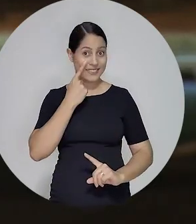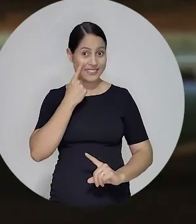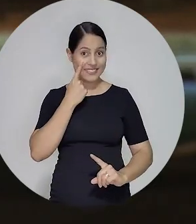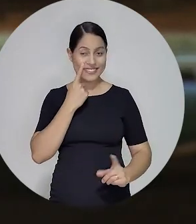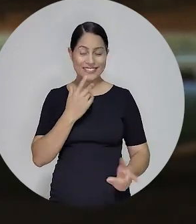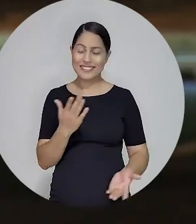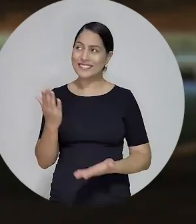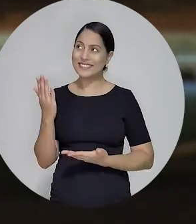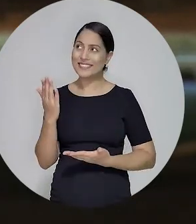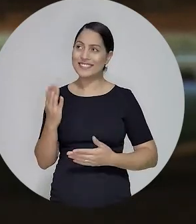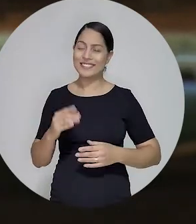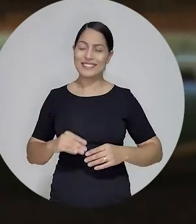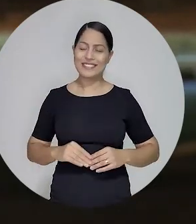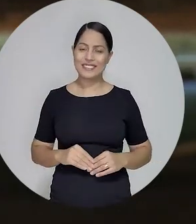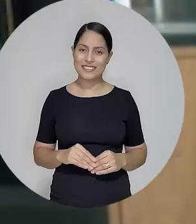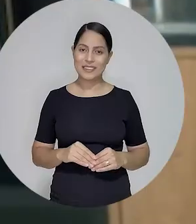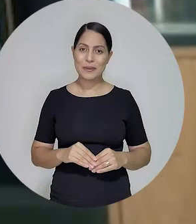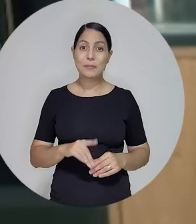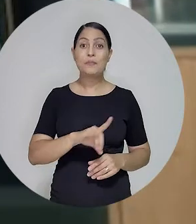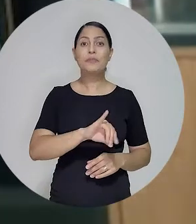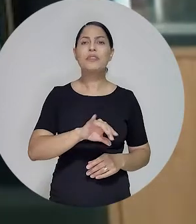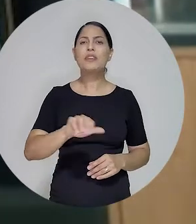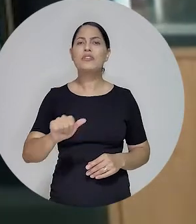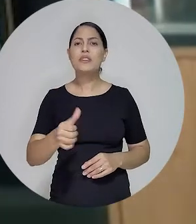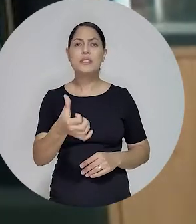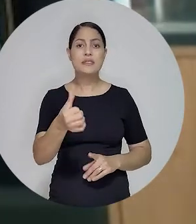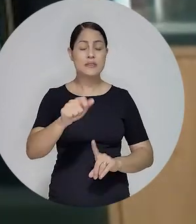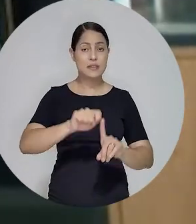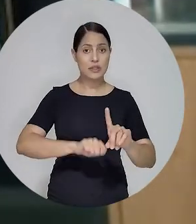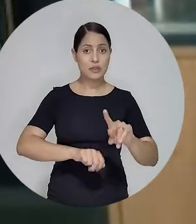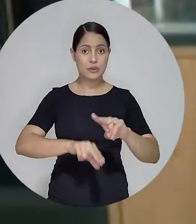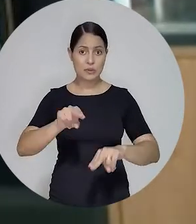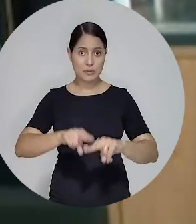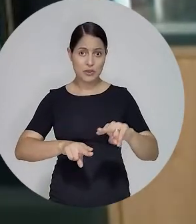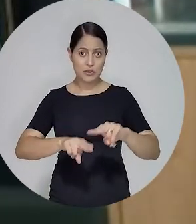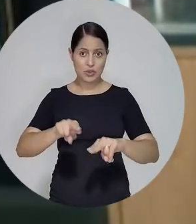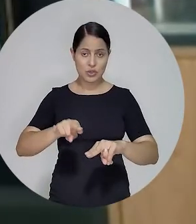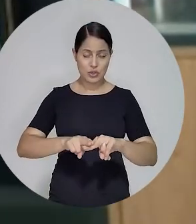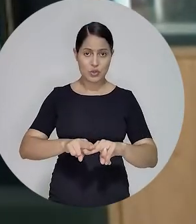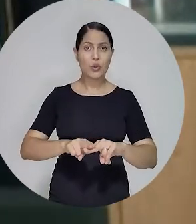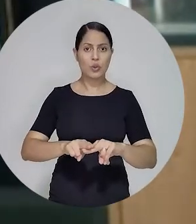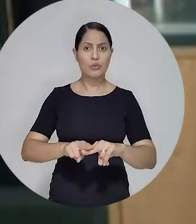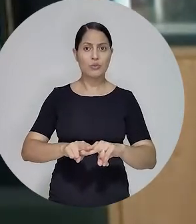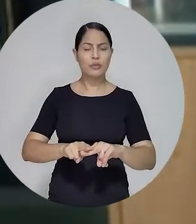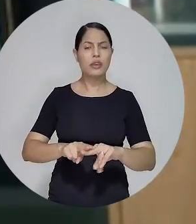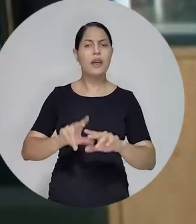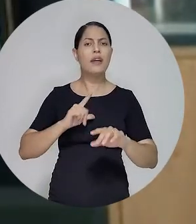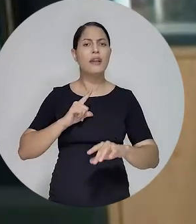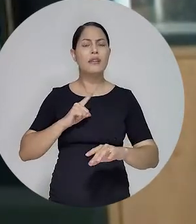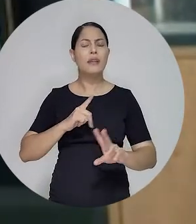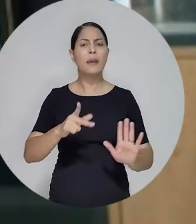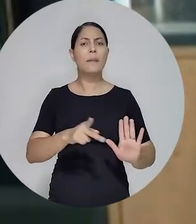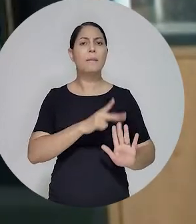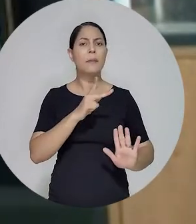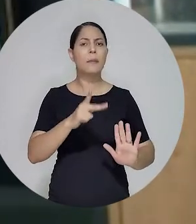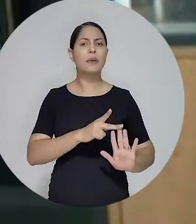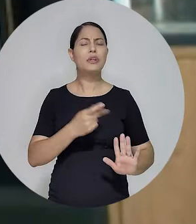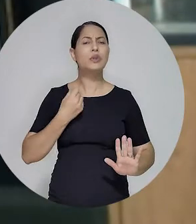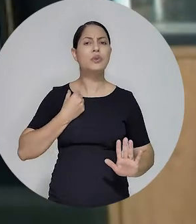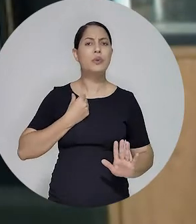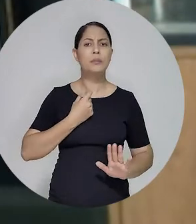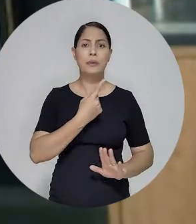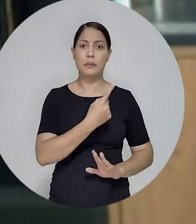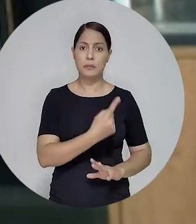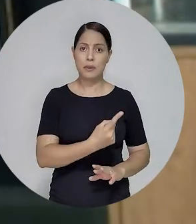administrativo previdenciário. Confira. Recentemente, no dia 6 de junho, nós fomos informados da edição da